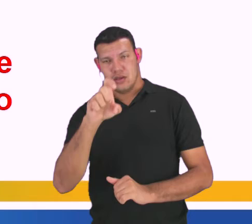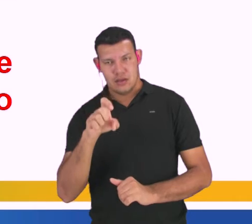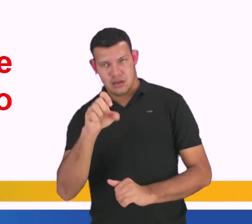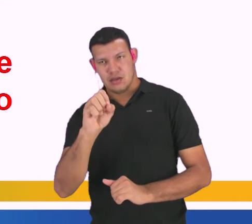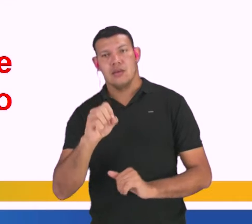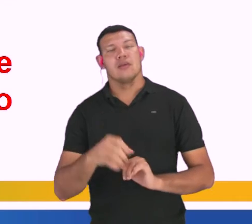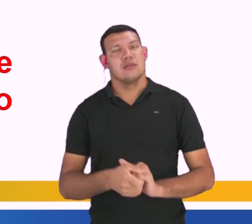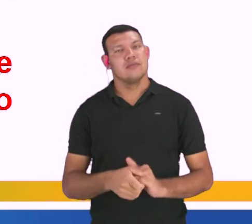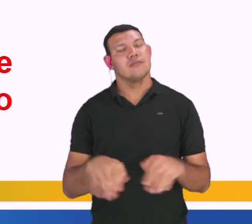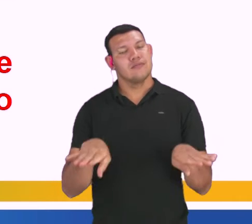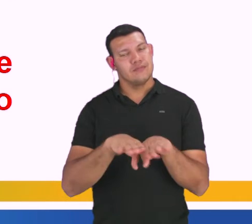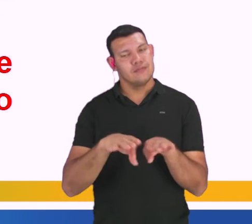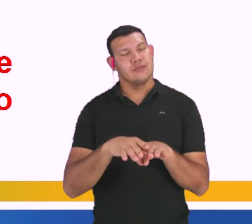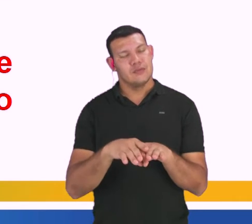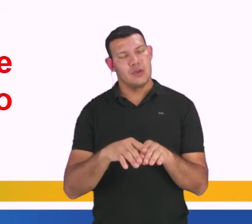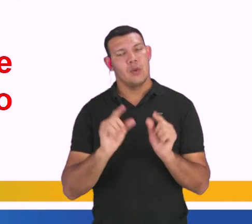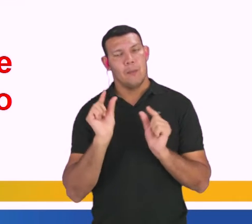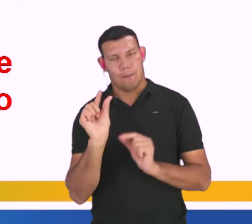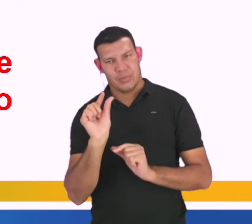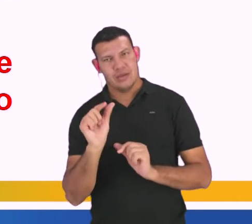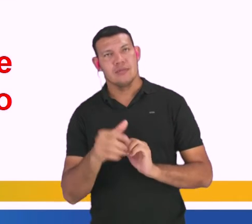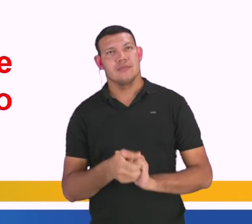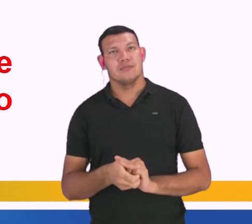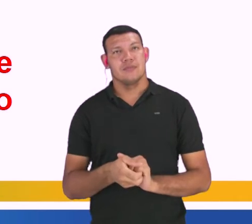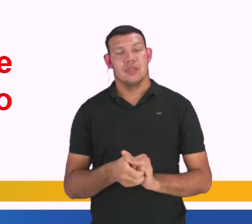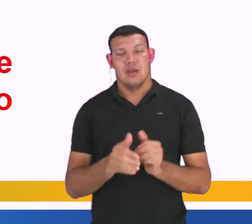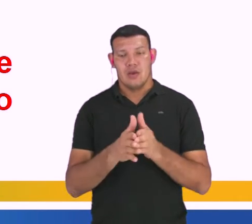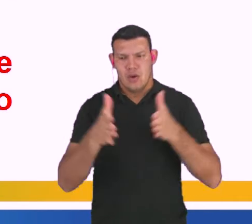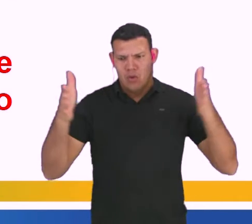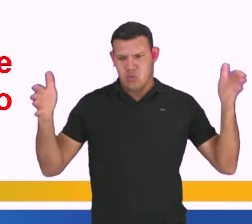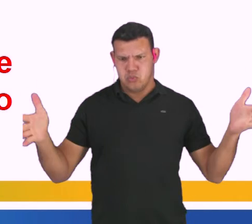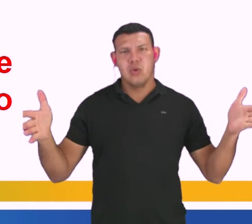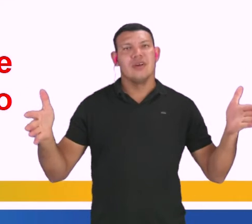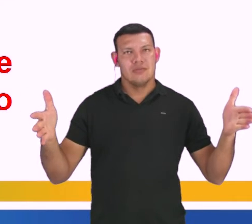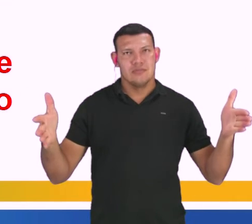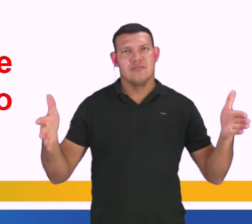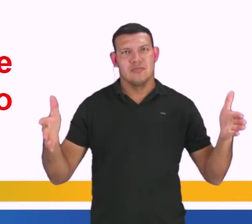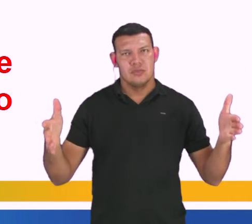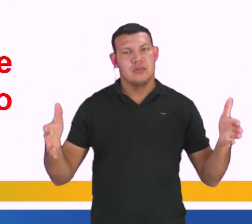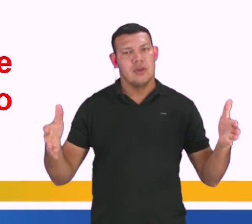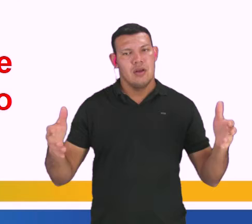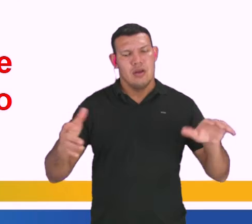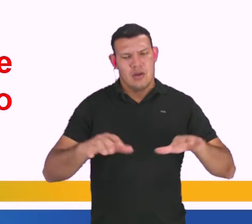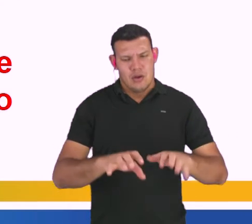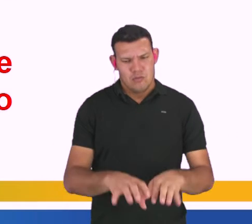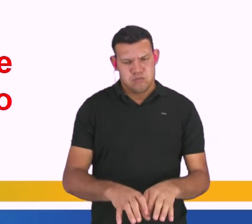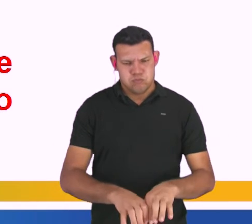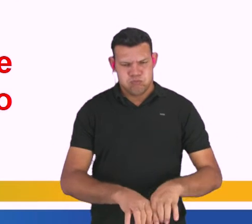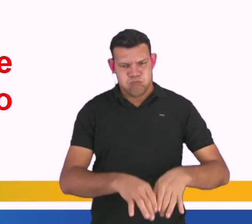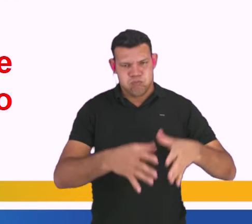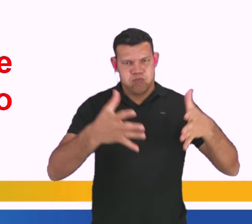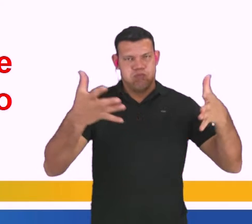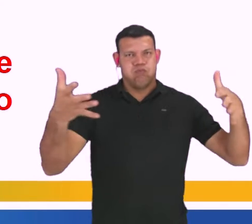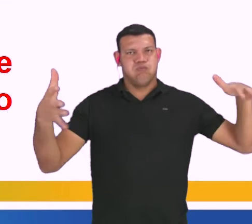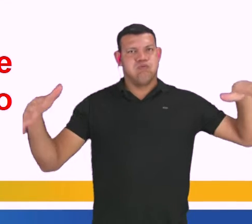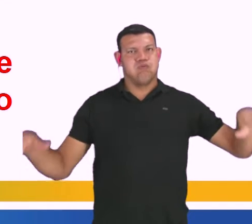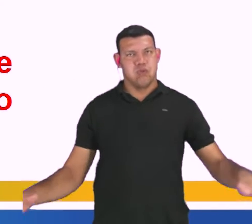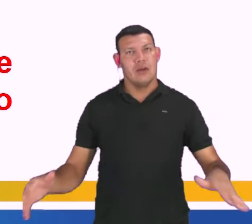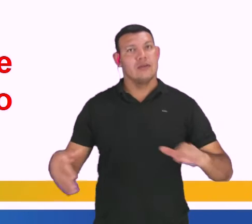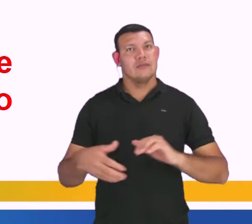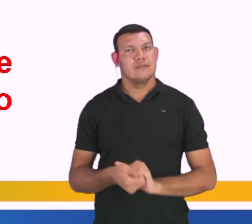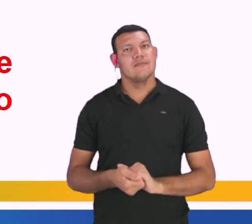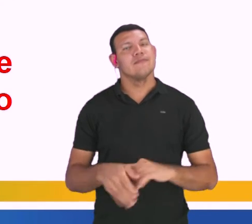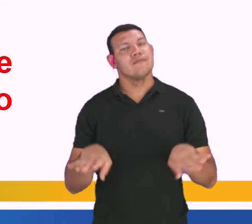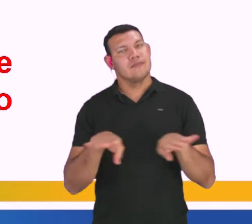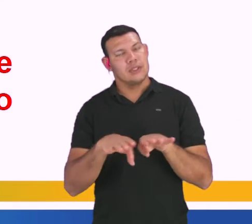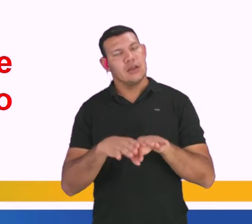quer dizer que o empuxo é menor. Ou seja, objetos grandes deslocam mais fluidos. Como eles deslocam mais fluido, esse